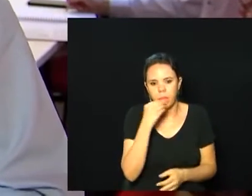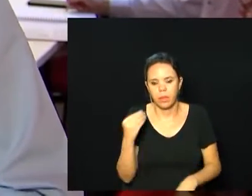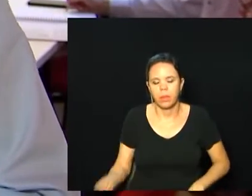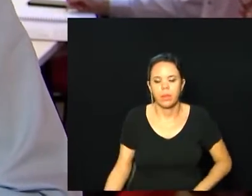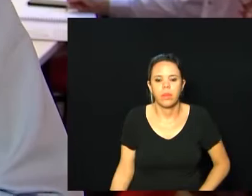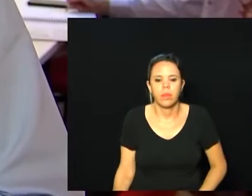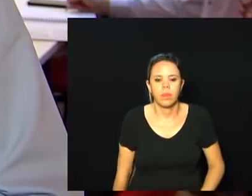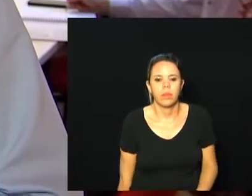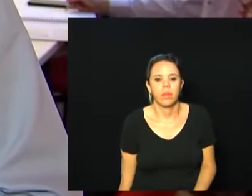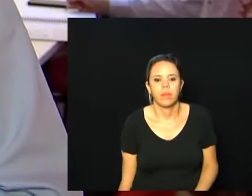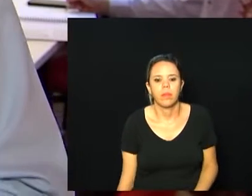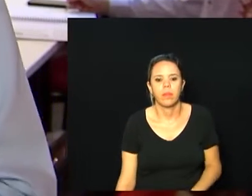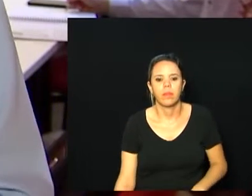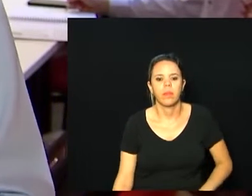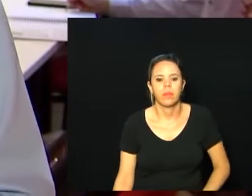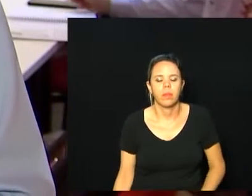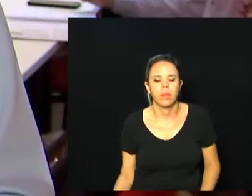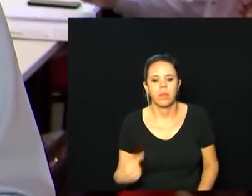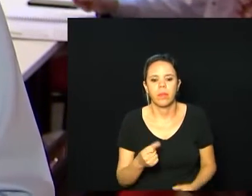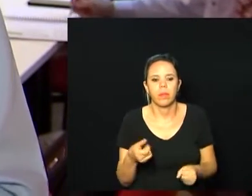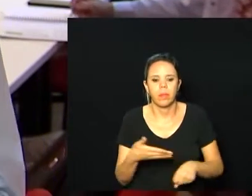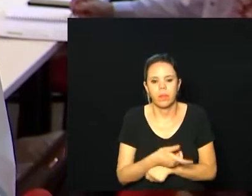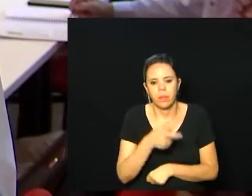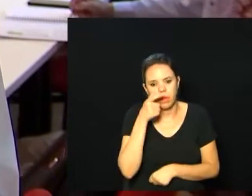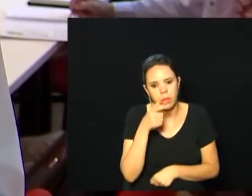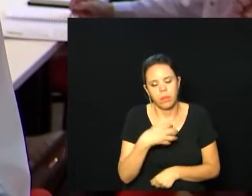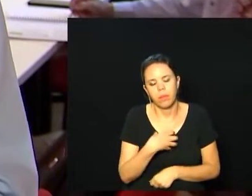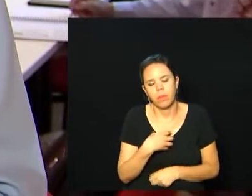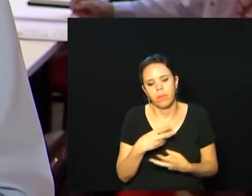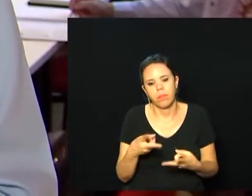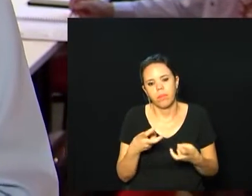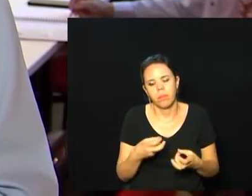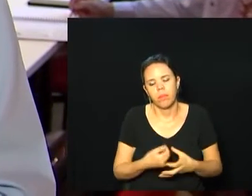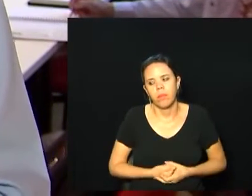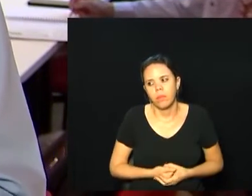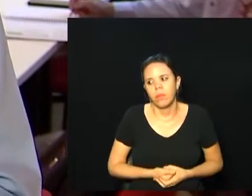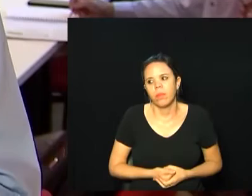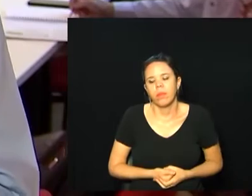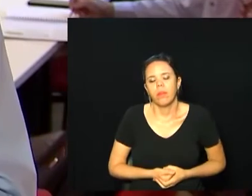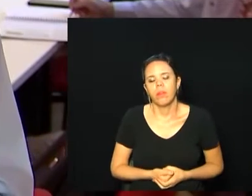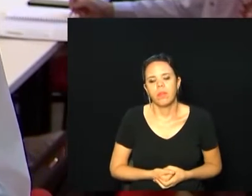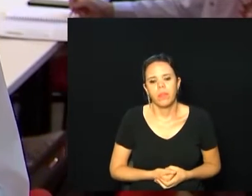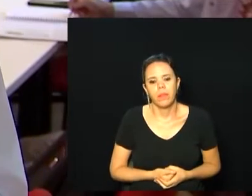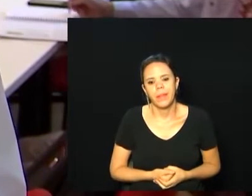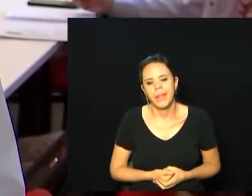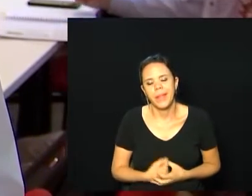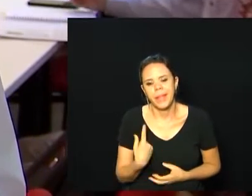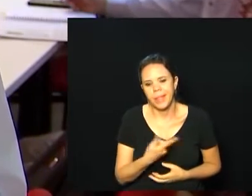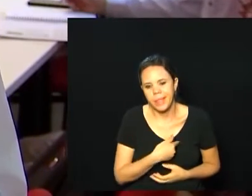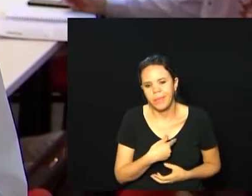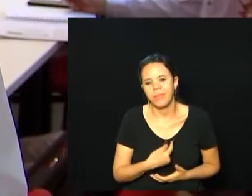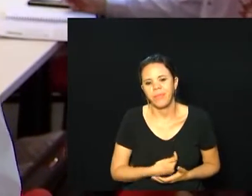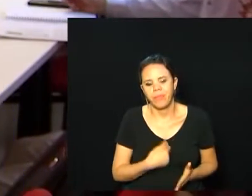Adolescente, e para que a gente viesse e sentisse essa questão, porque nós, no